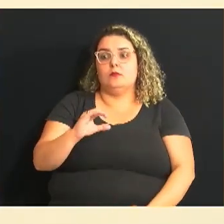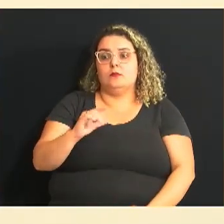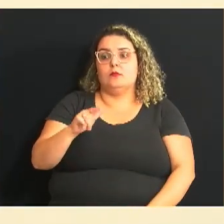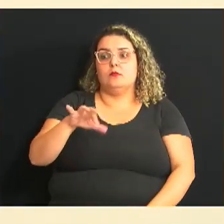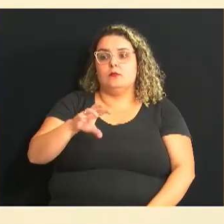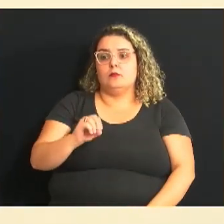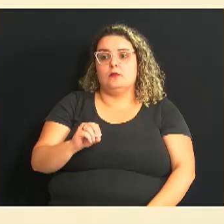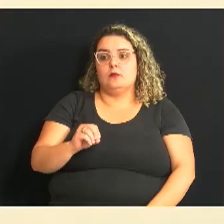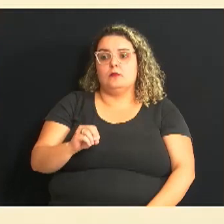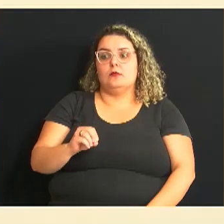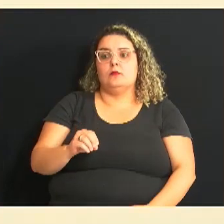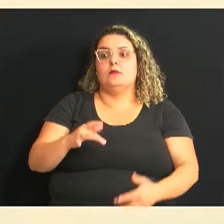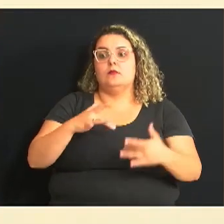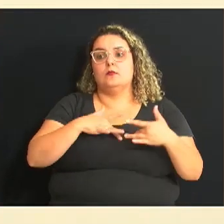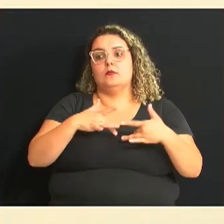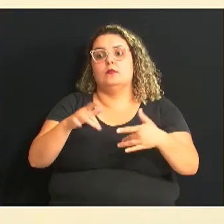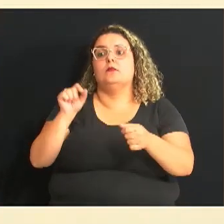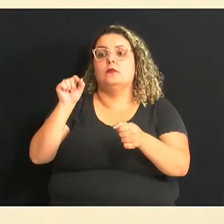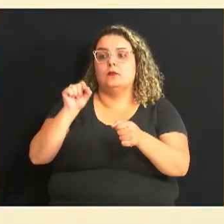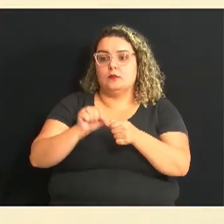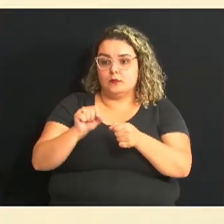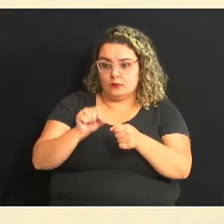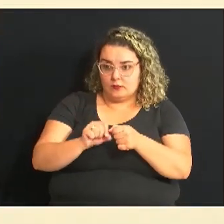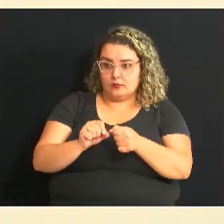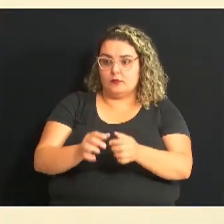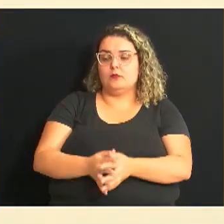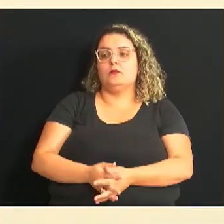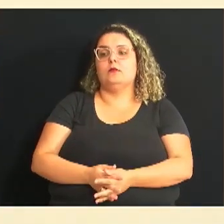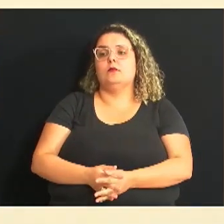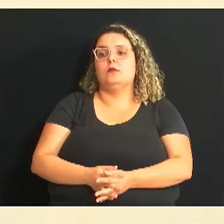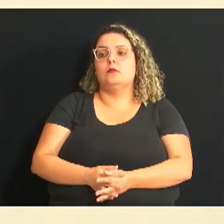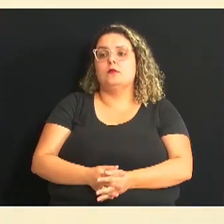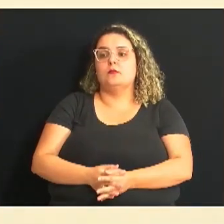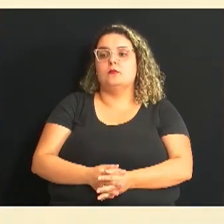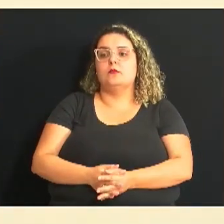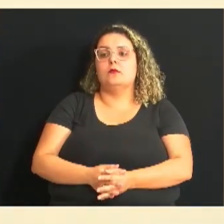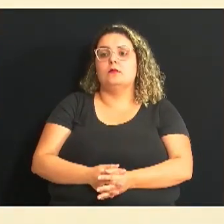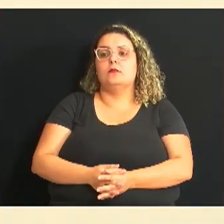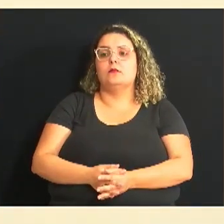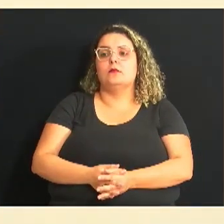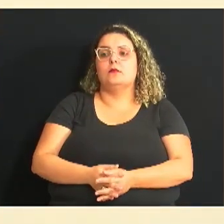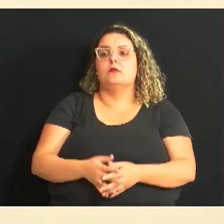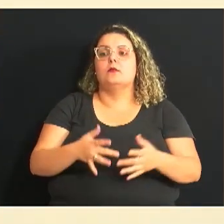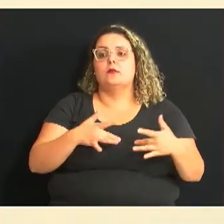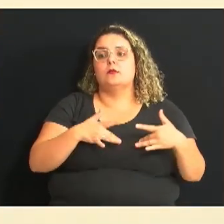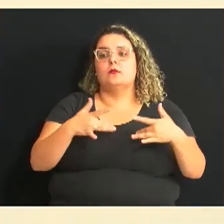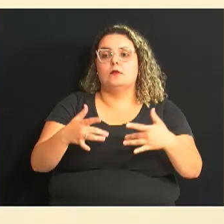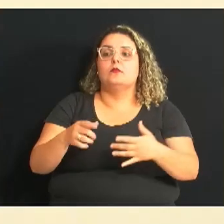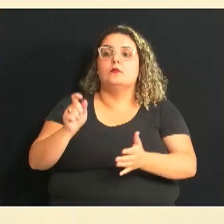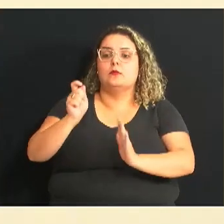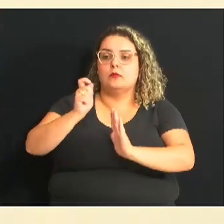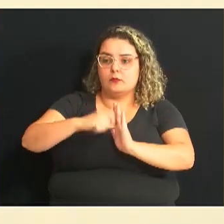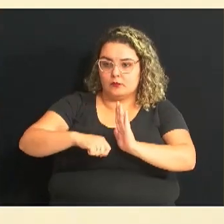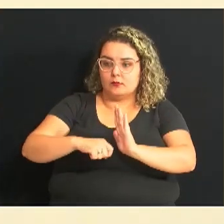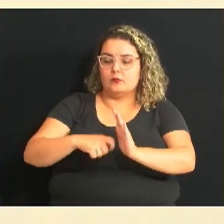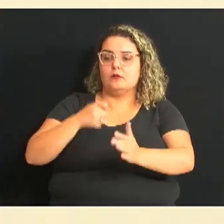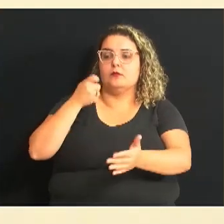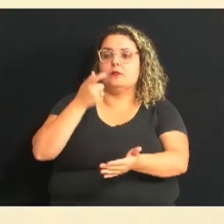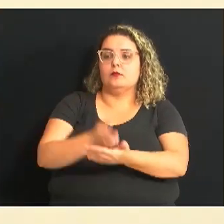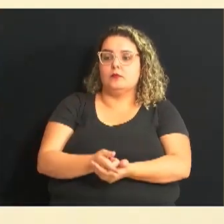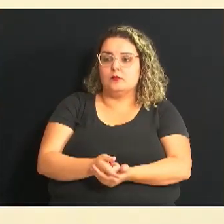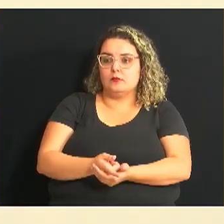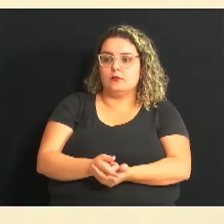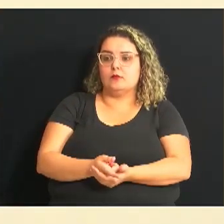lá em doações efetuadas. Correto. Ok? Ele lança em doações efetuadas, está registrado como pagamento e um